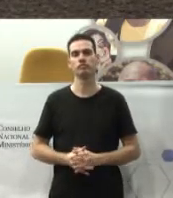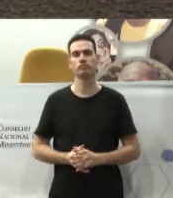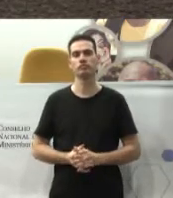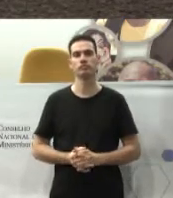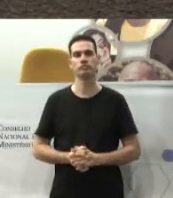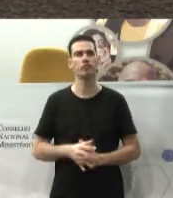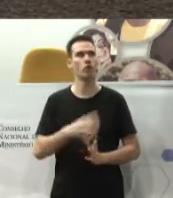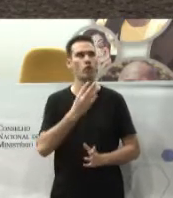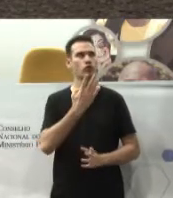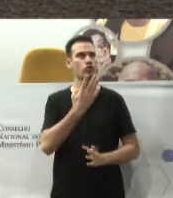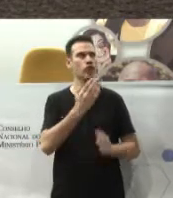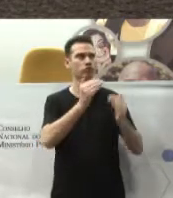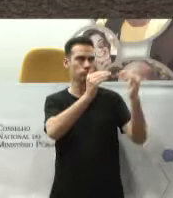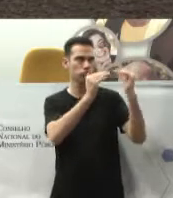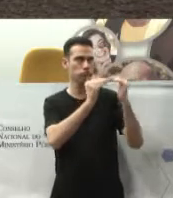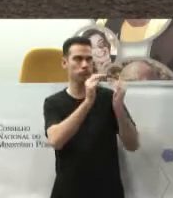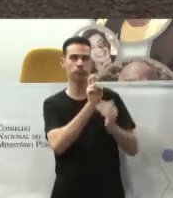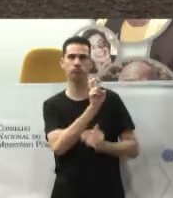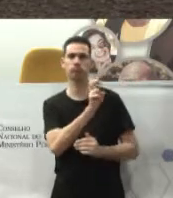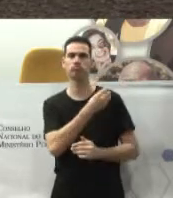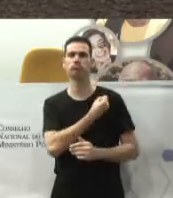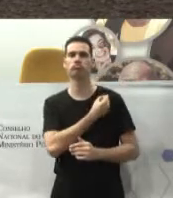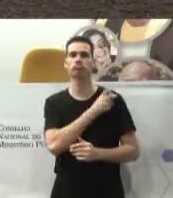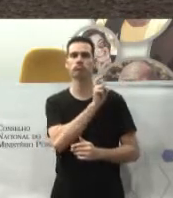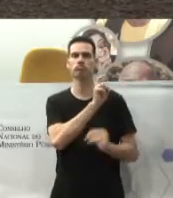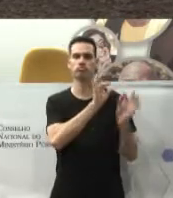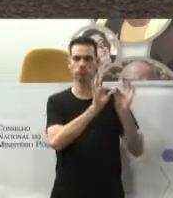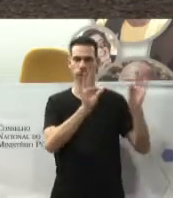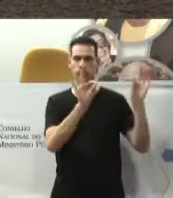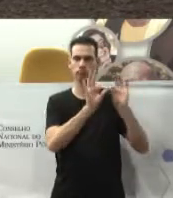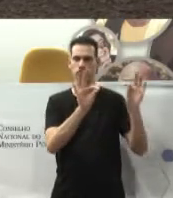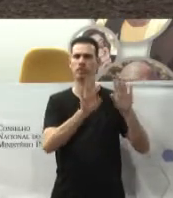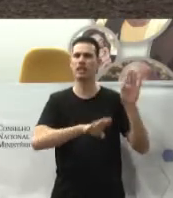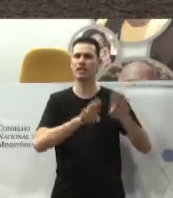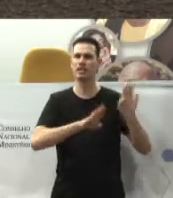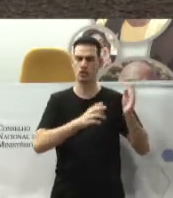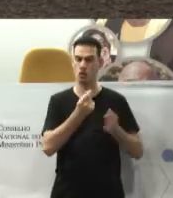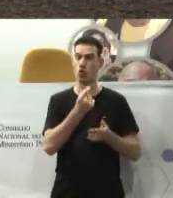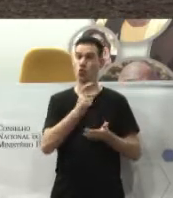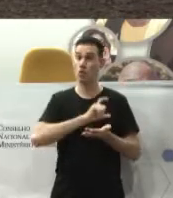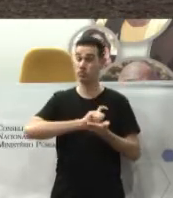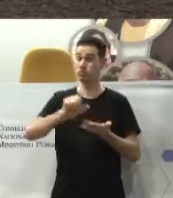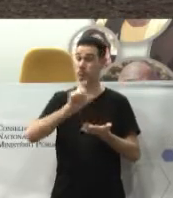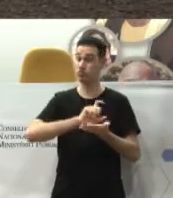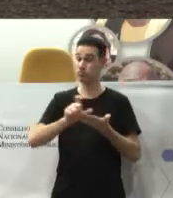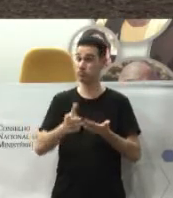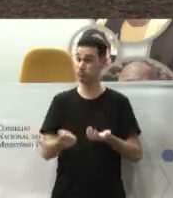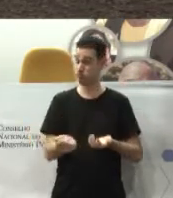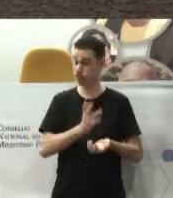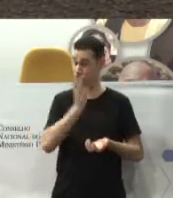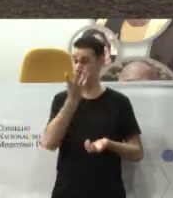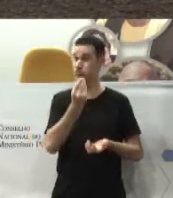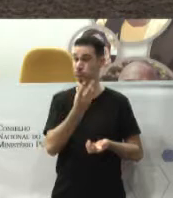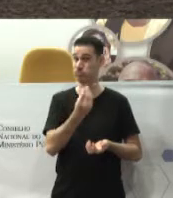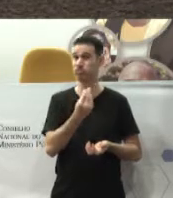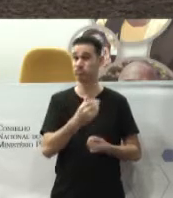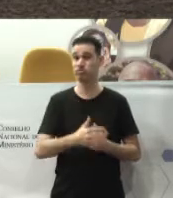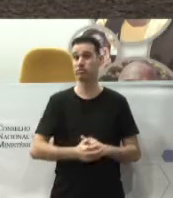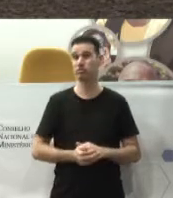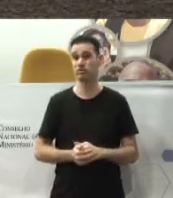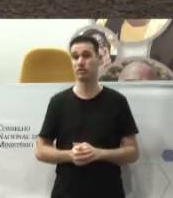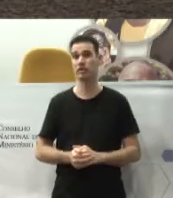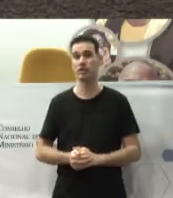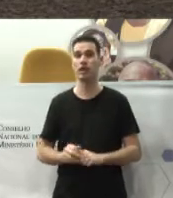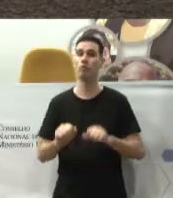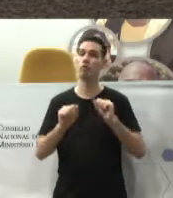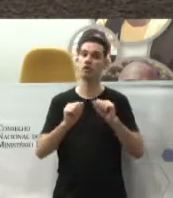O 4 já falei. 5, há um enorme custo de oportunidade envolvido no processo estrutural que deve ser levado em conta. Você